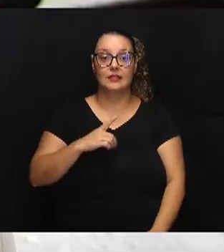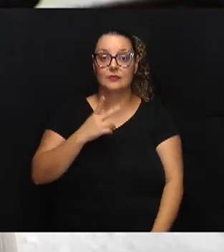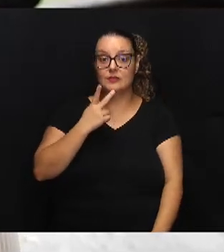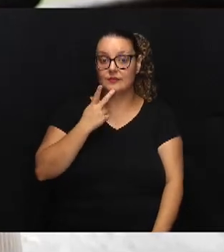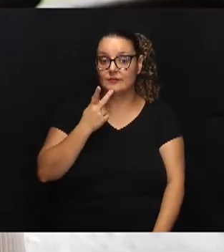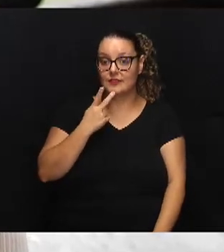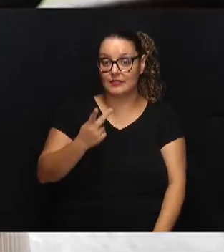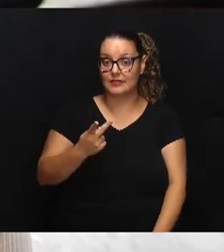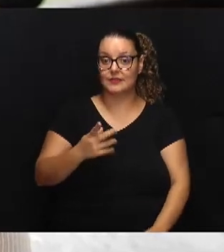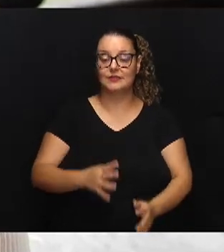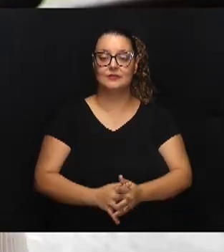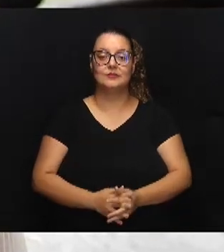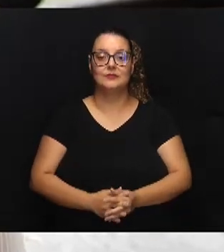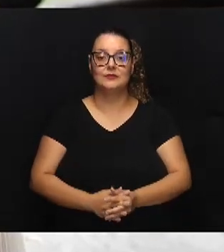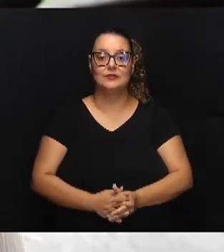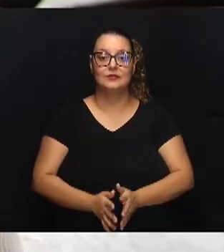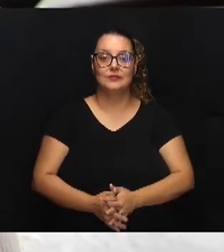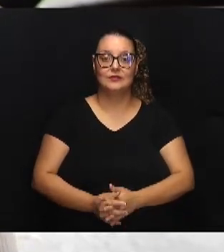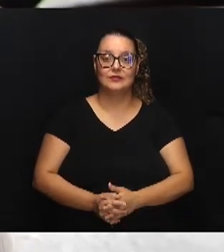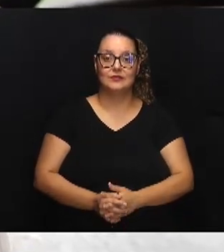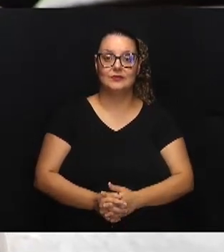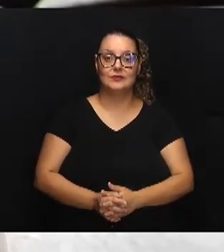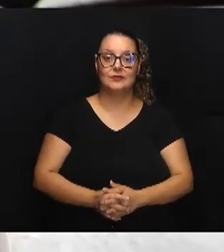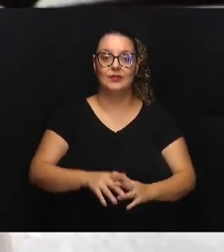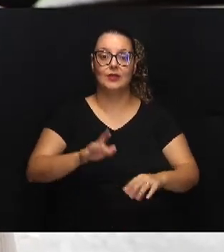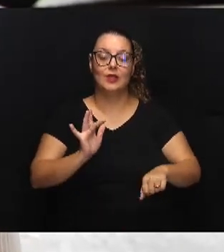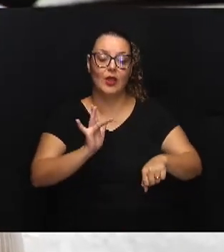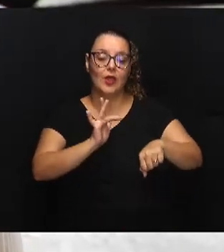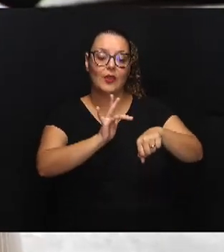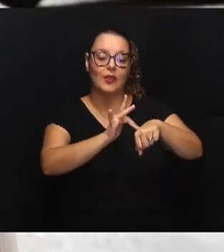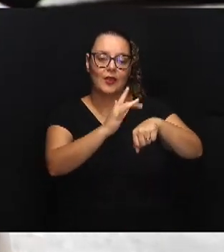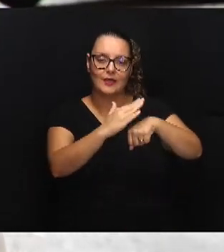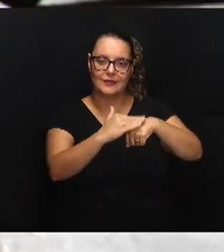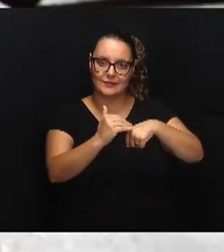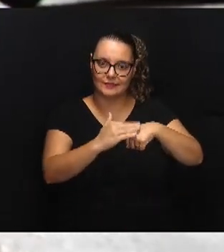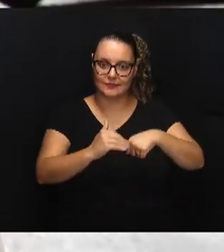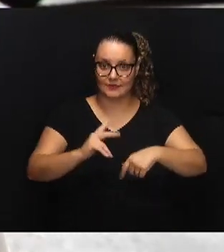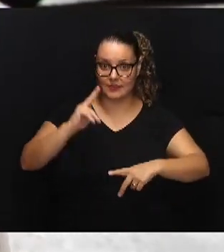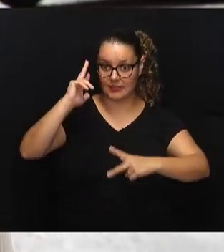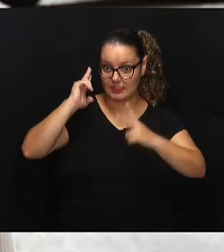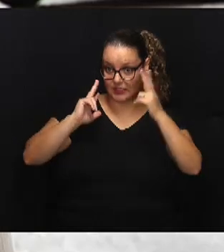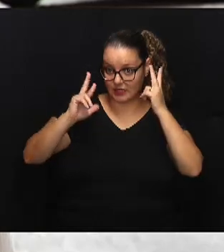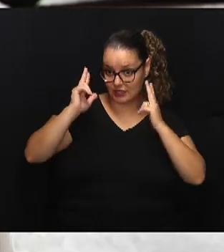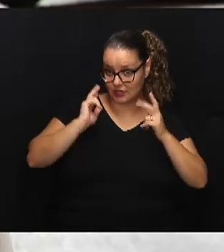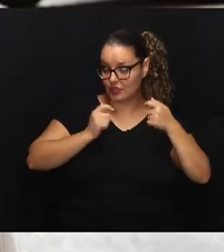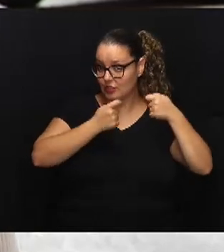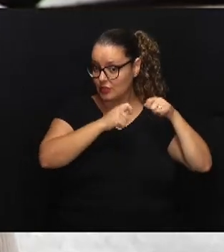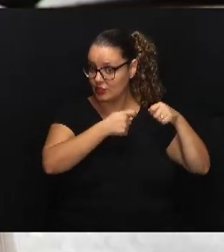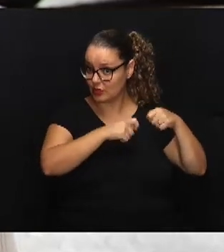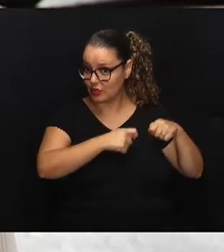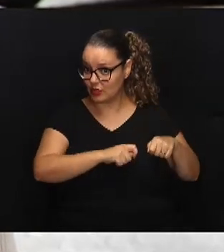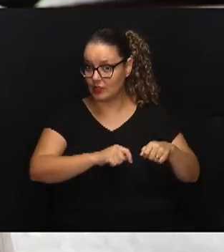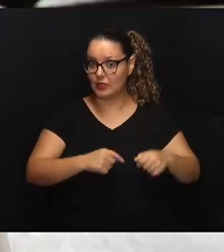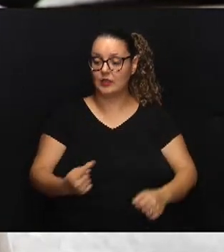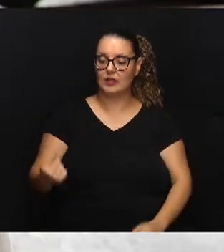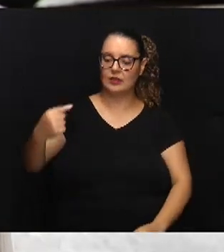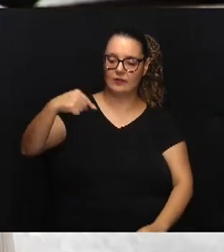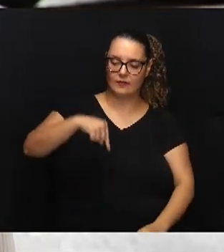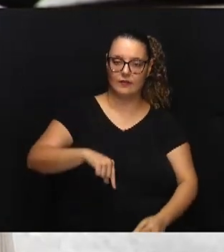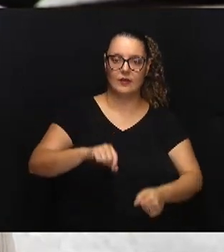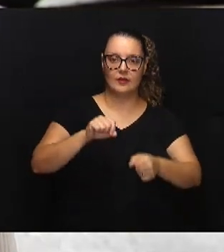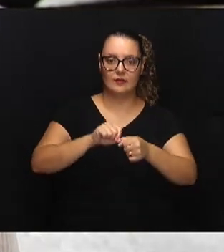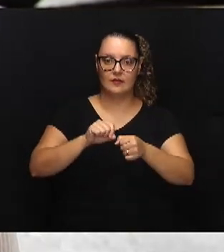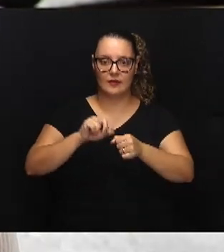chamamos de toque de carinho. São cabeleireiras que vêm para fazer corte de cabelo